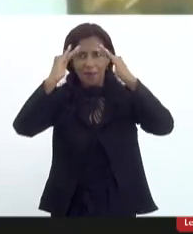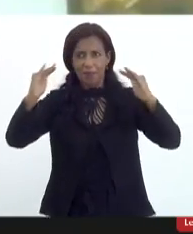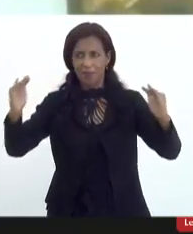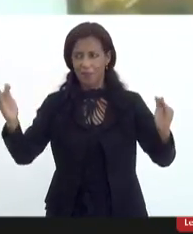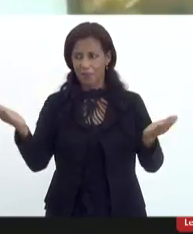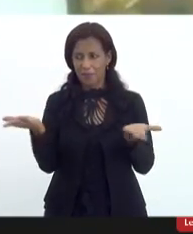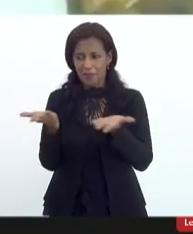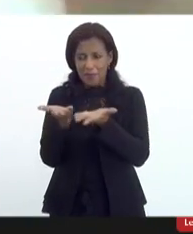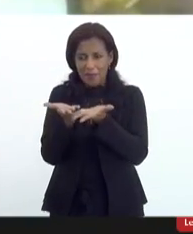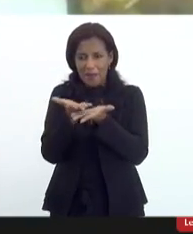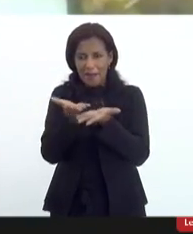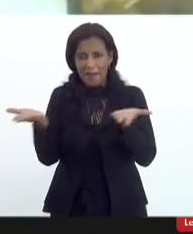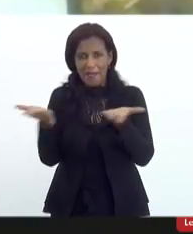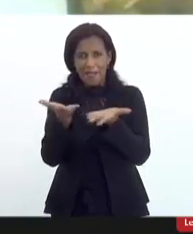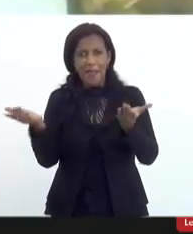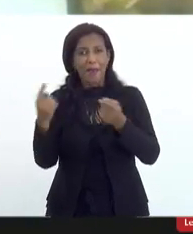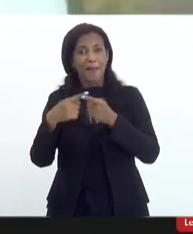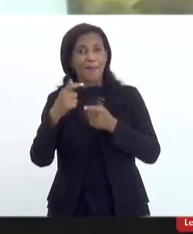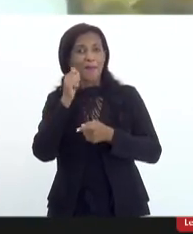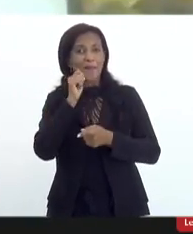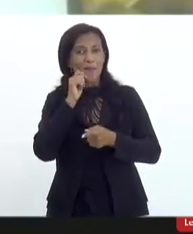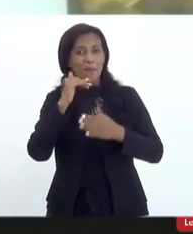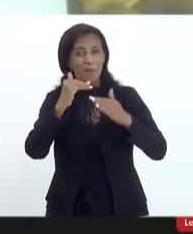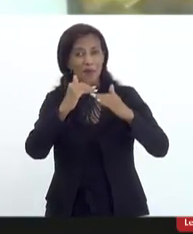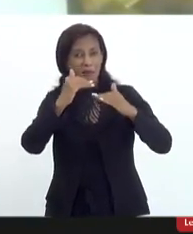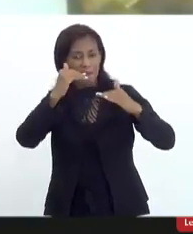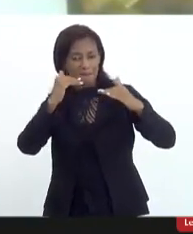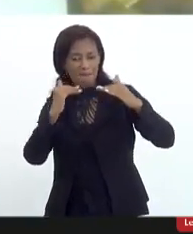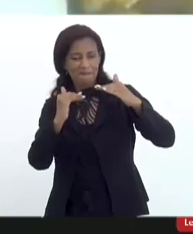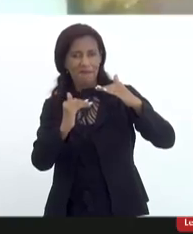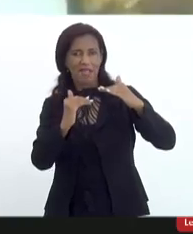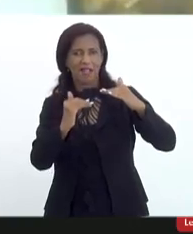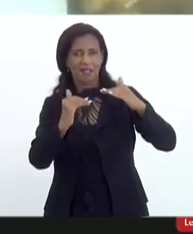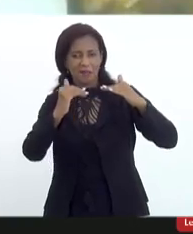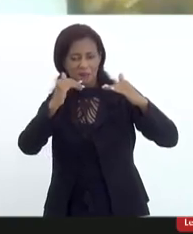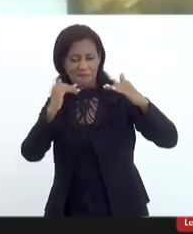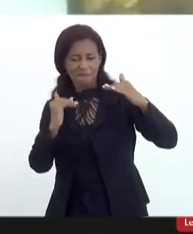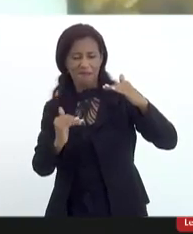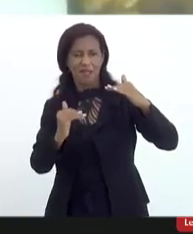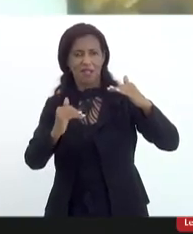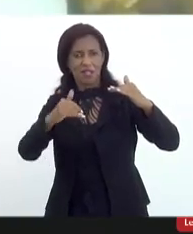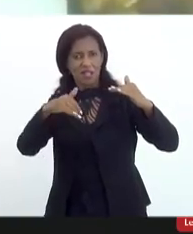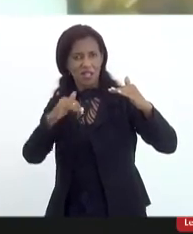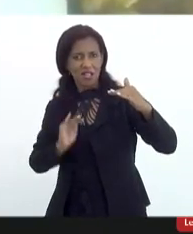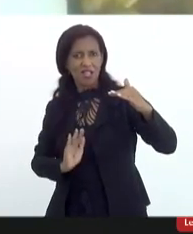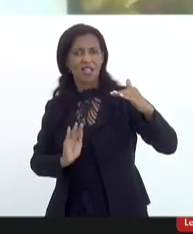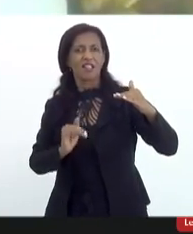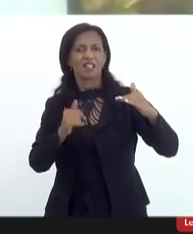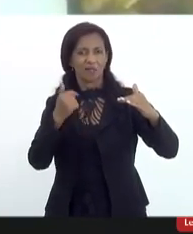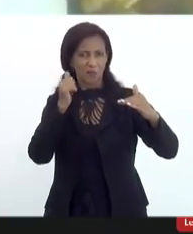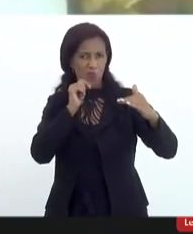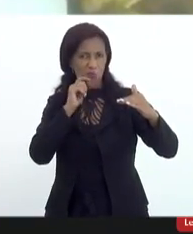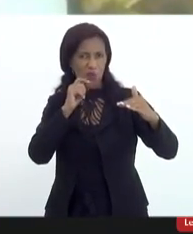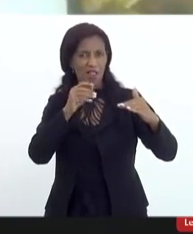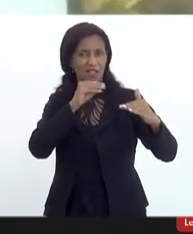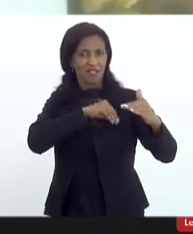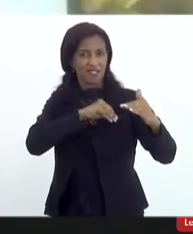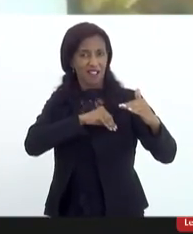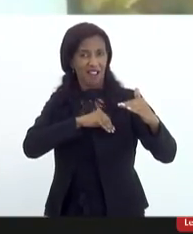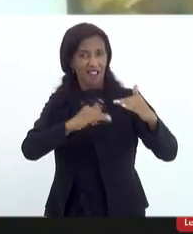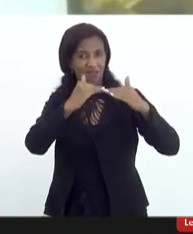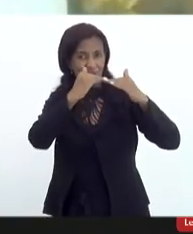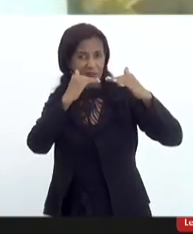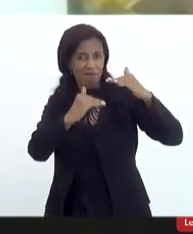negra ganha menos que um homem negro, que ganha menos que uma mulher branca, que ganha menos que um homem branco, e ainda